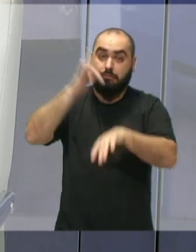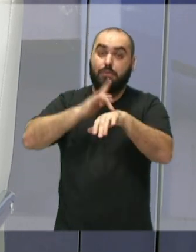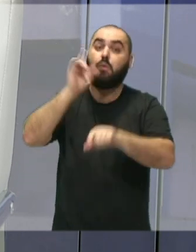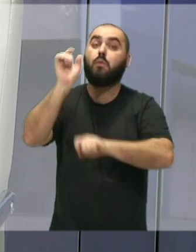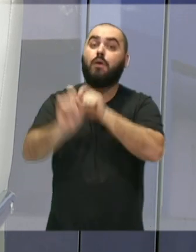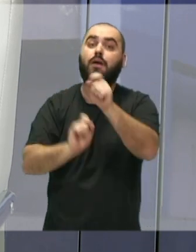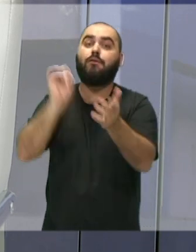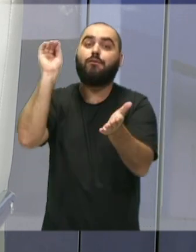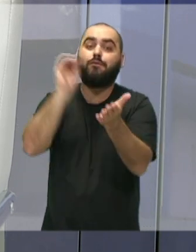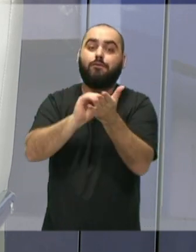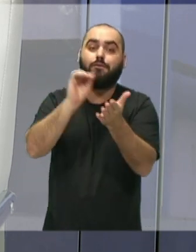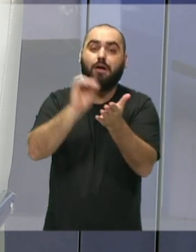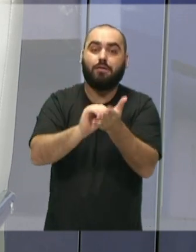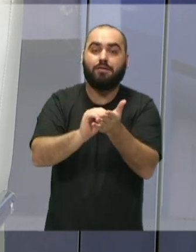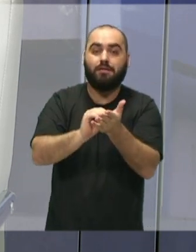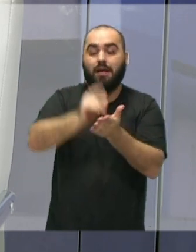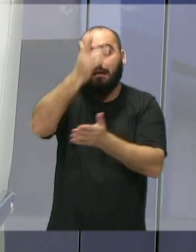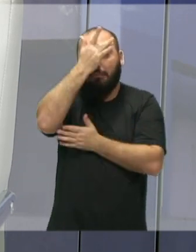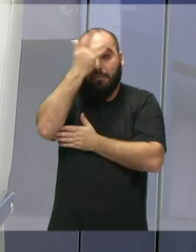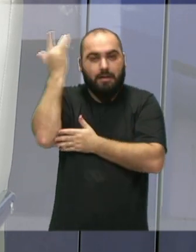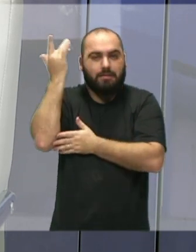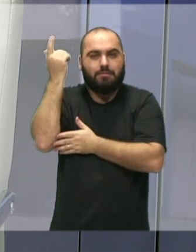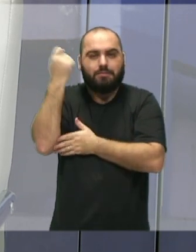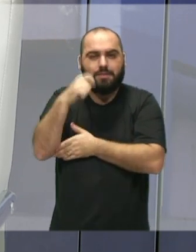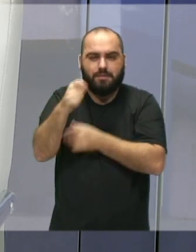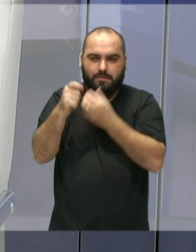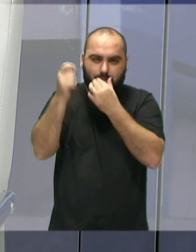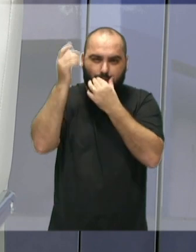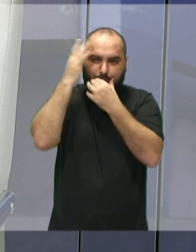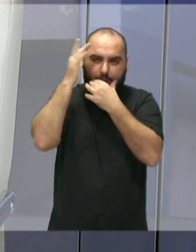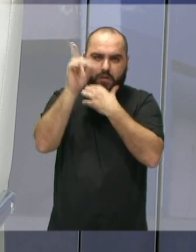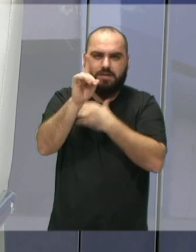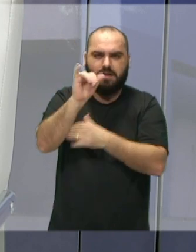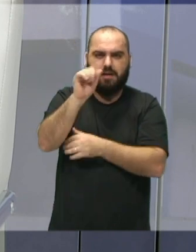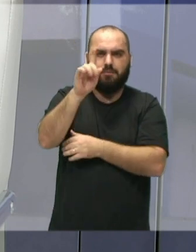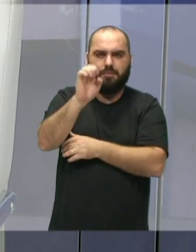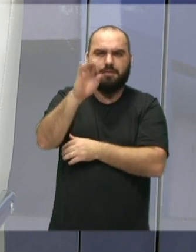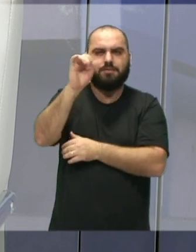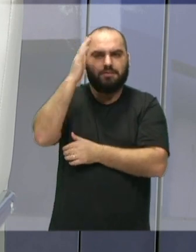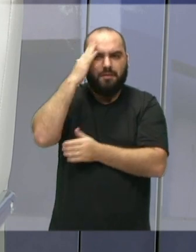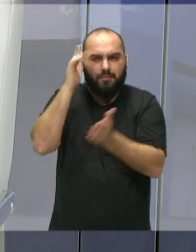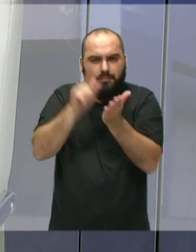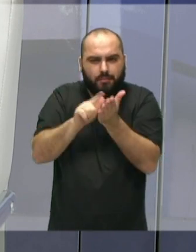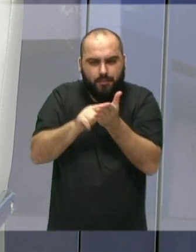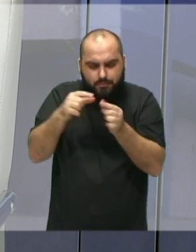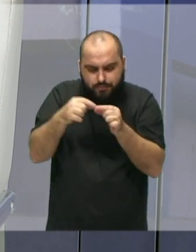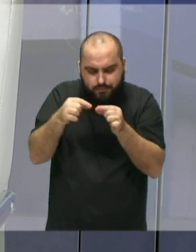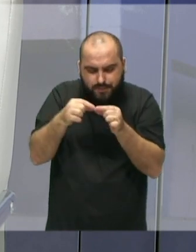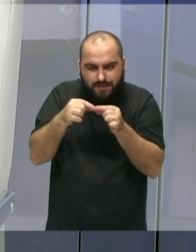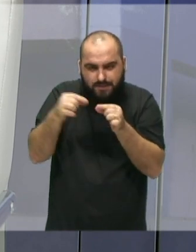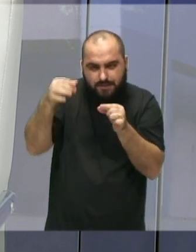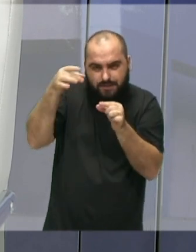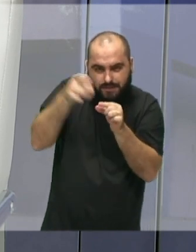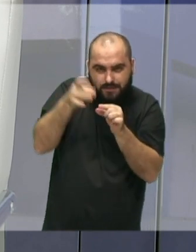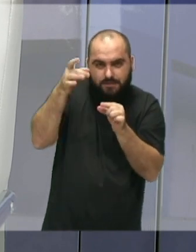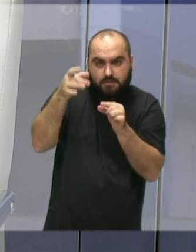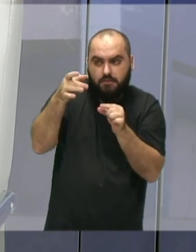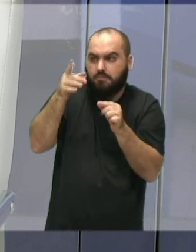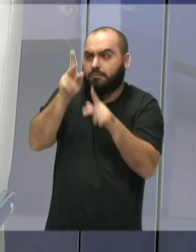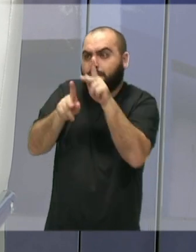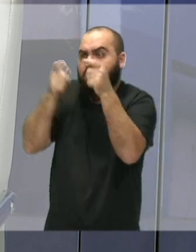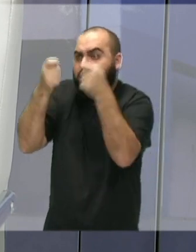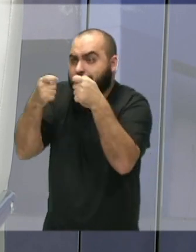aquelas tiras para as pessoas que necessitam, né? Fazem o diabetes, tem aquelas tirinhas. É uma coisa simples, mas o povo precisa. Não pode ficar sem